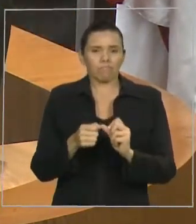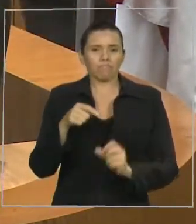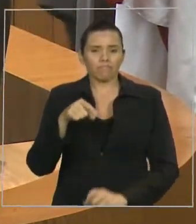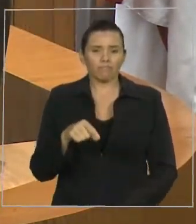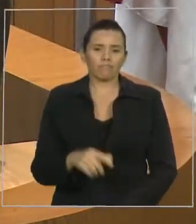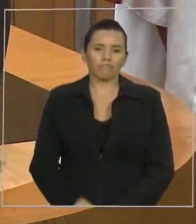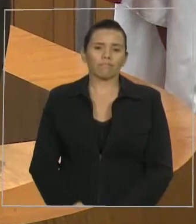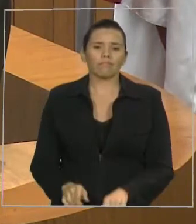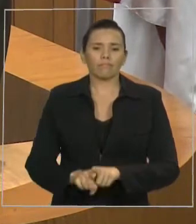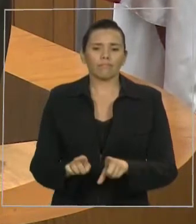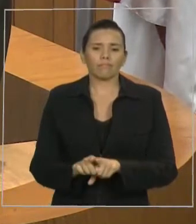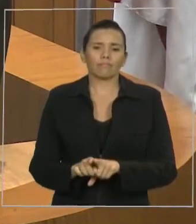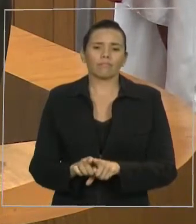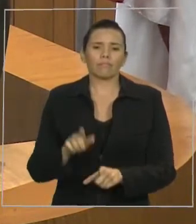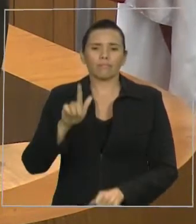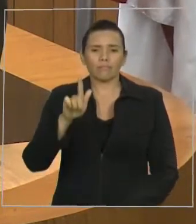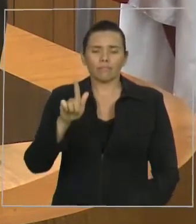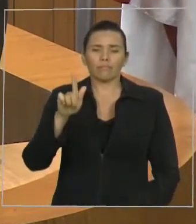primeira